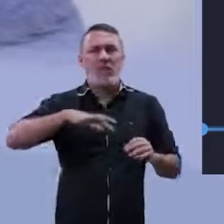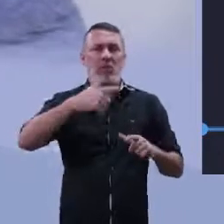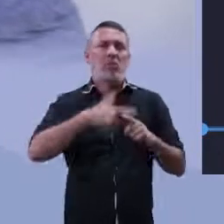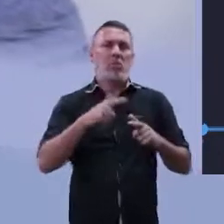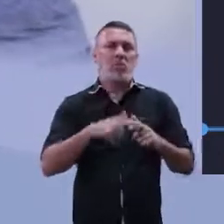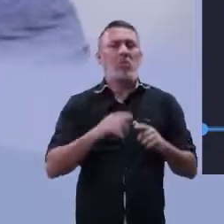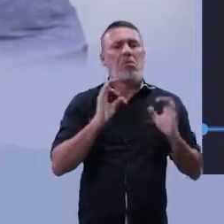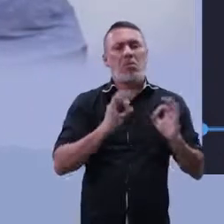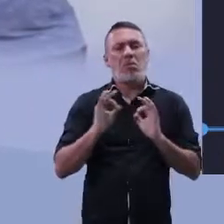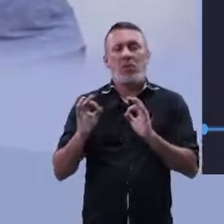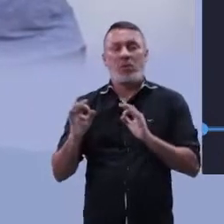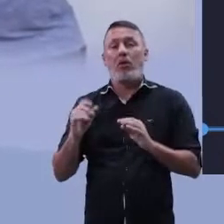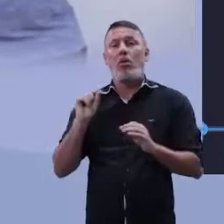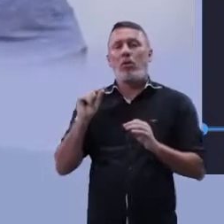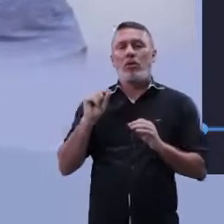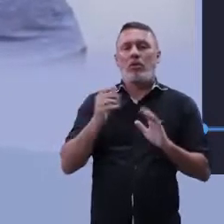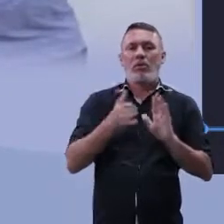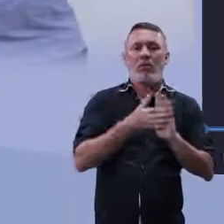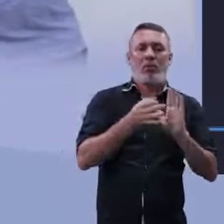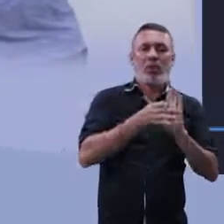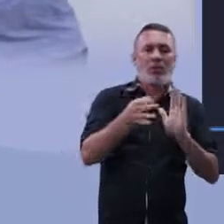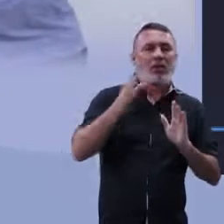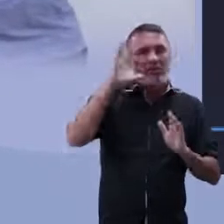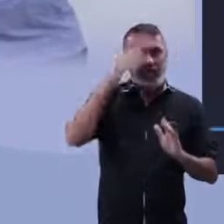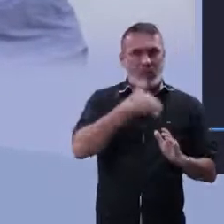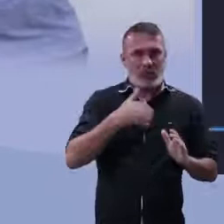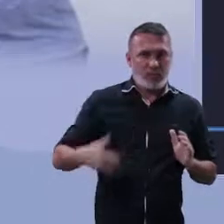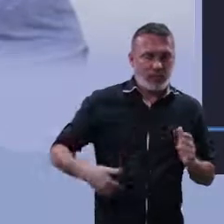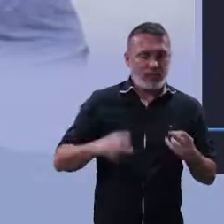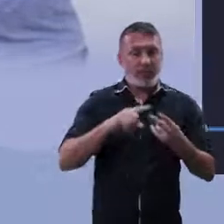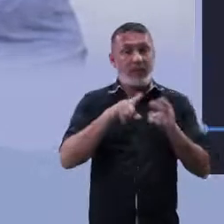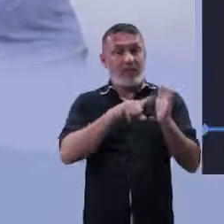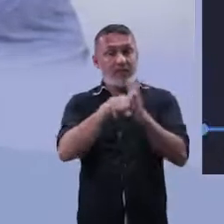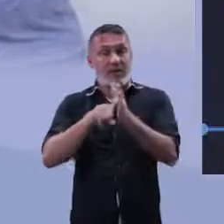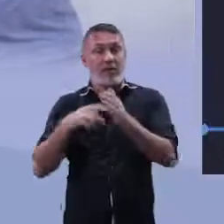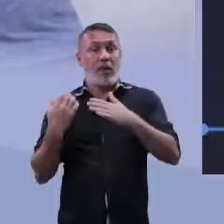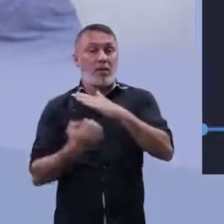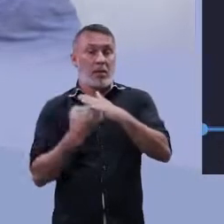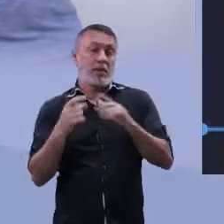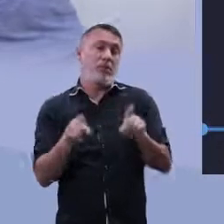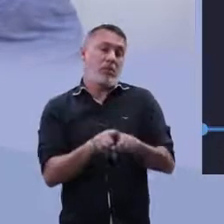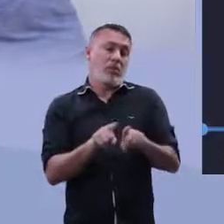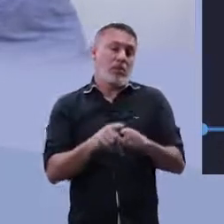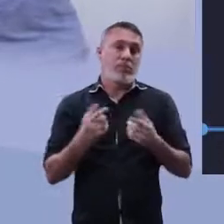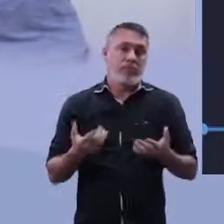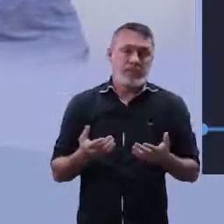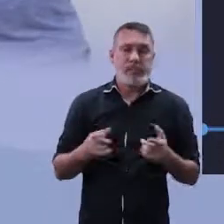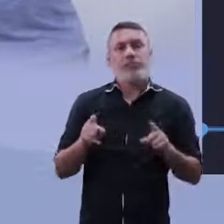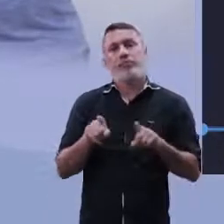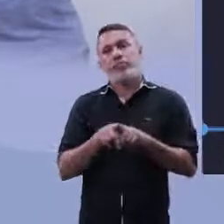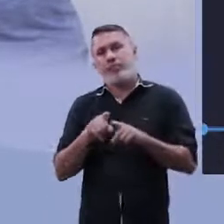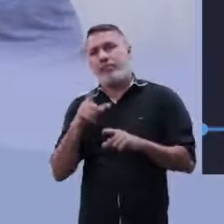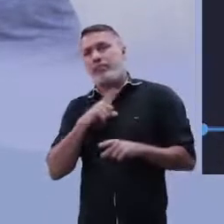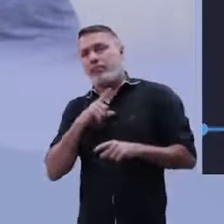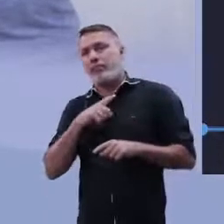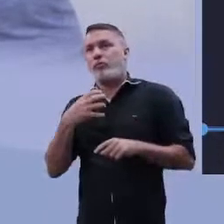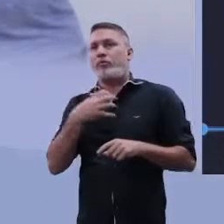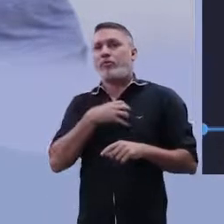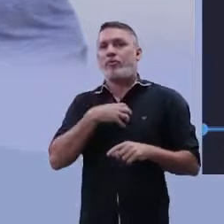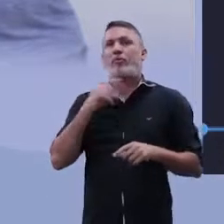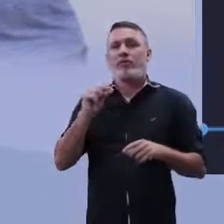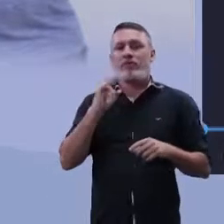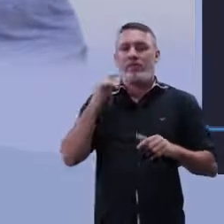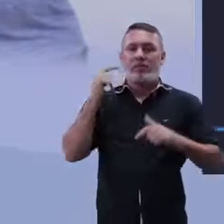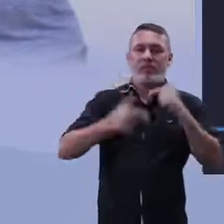abordado. Então ele mostra o seguinte, olha, intervenção governamental e fiscalização das empresas. Ou seja, e também trabalhar a